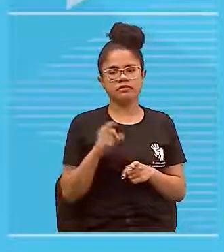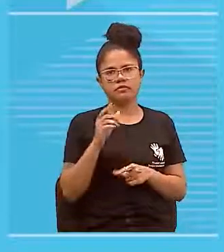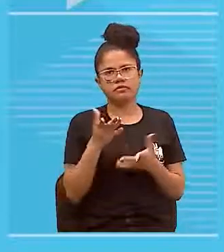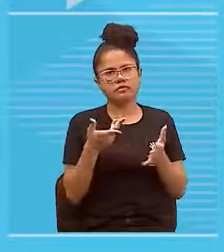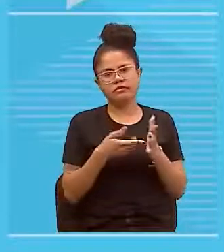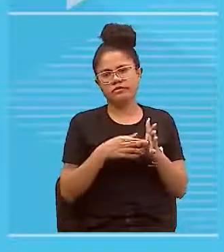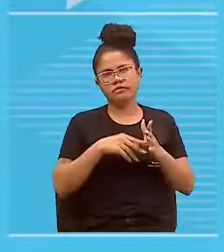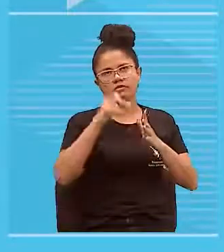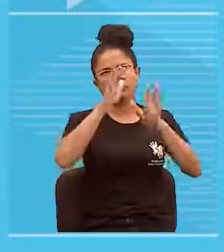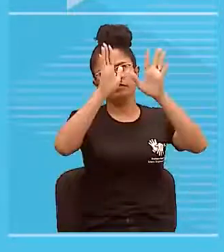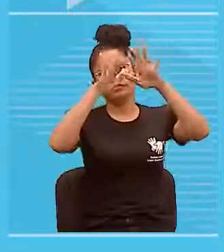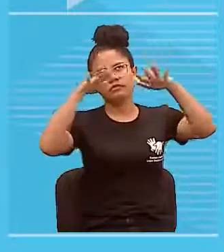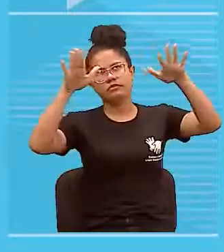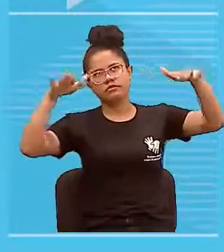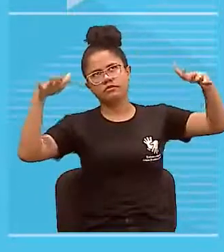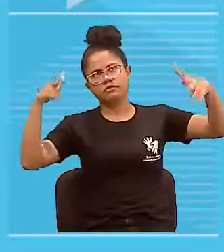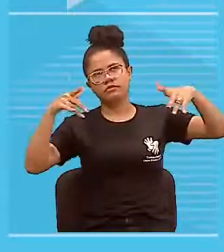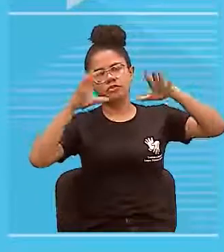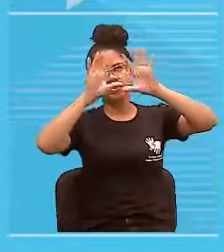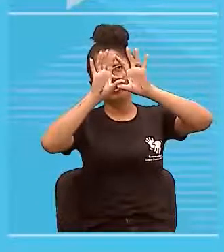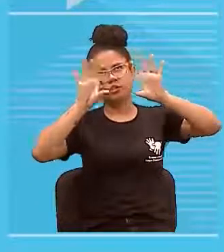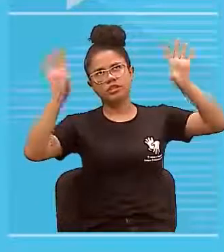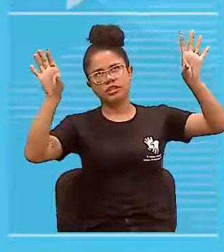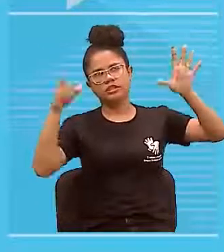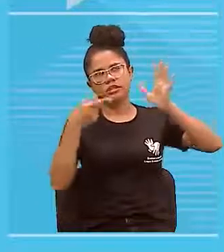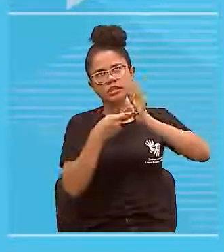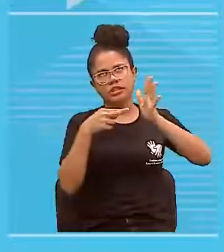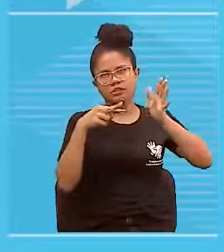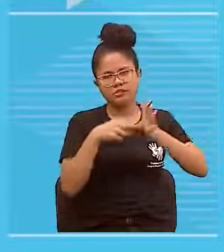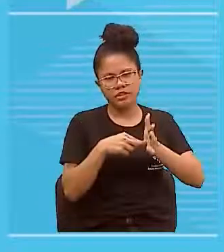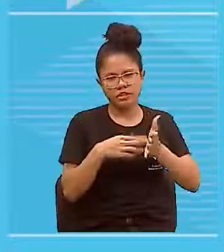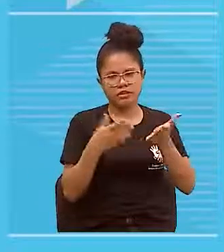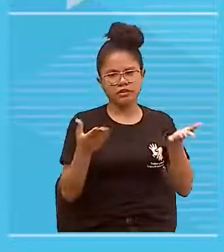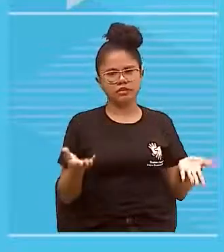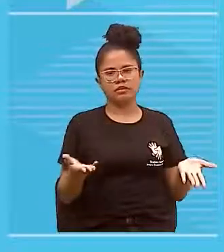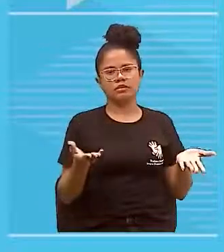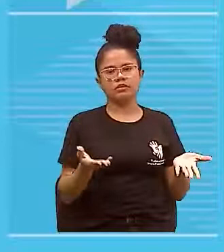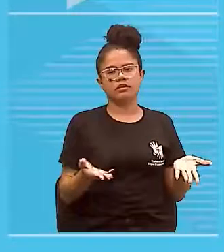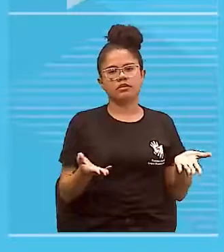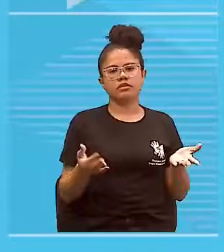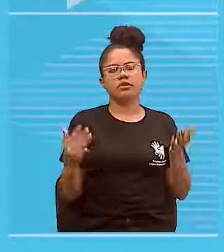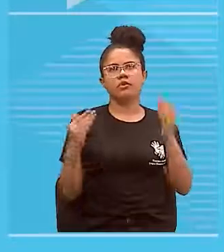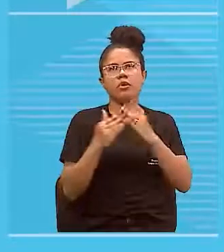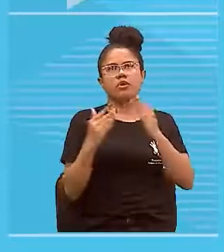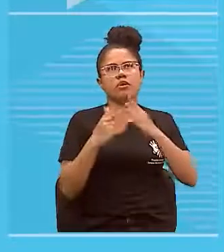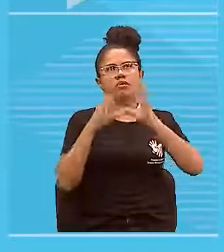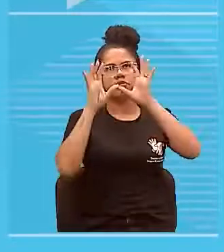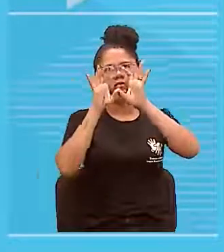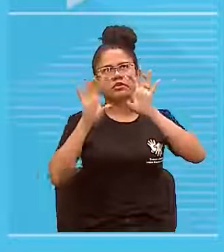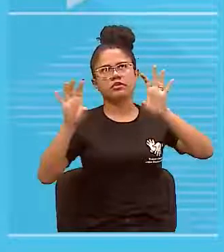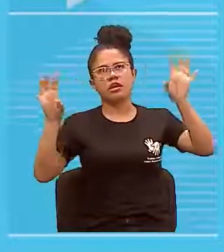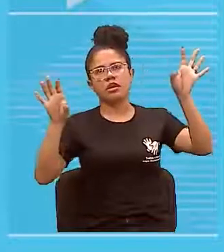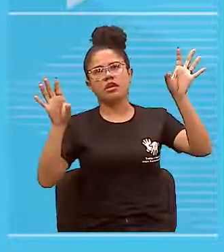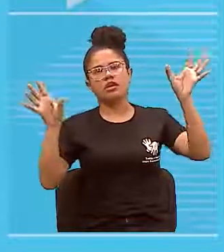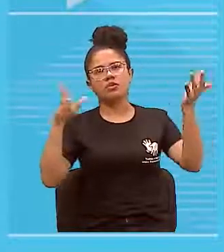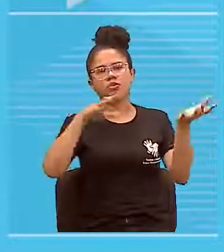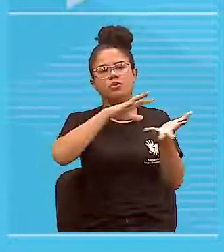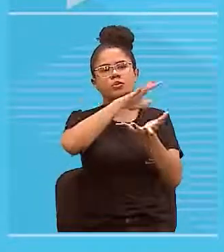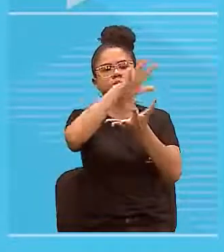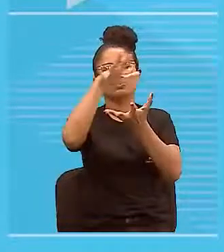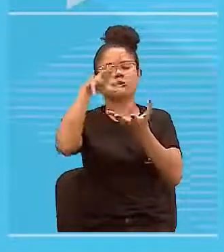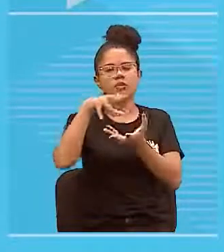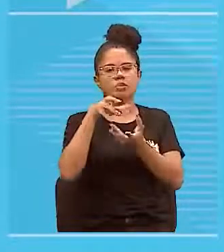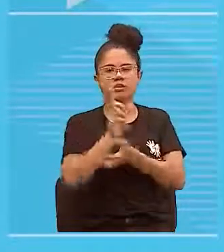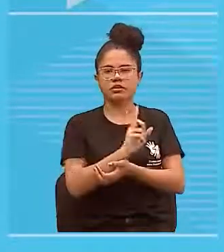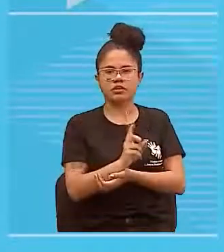fato delas voarem não quer dizer que sejam seres celestes ou aéreos. Na verdade, eles